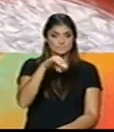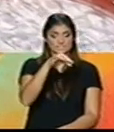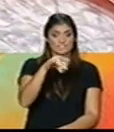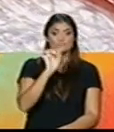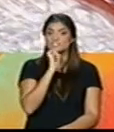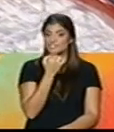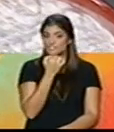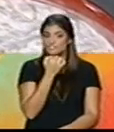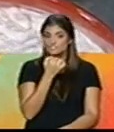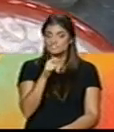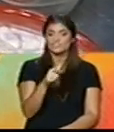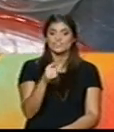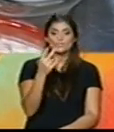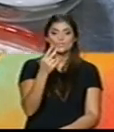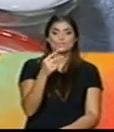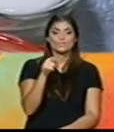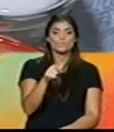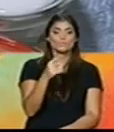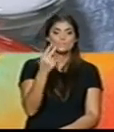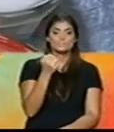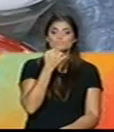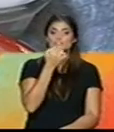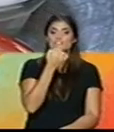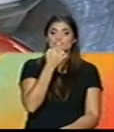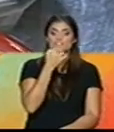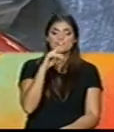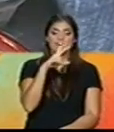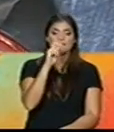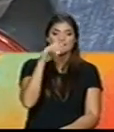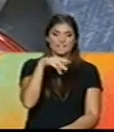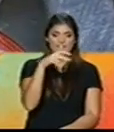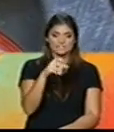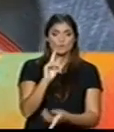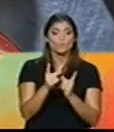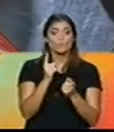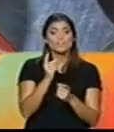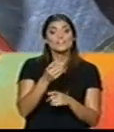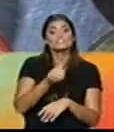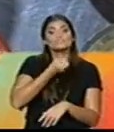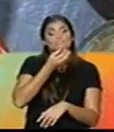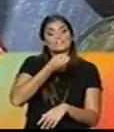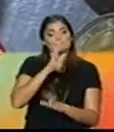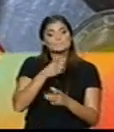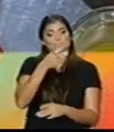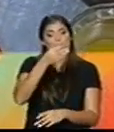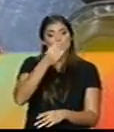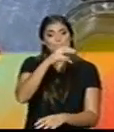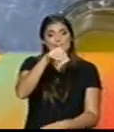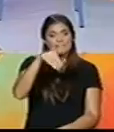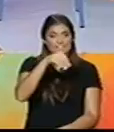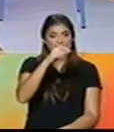ela, pitada, e 2 maçãs reineta. Vamos ter que explicar que pitada indiscreta é esta, não é?